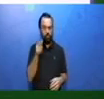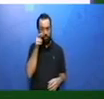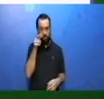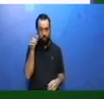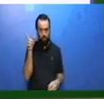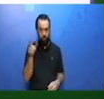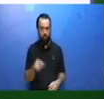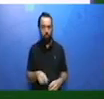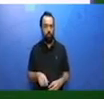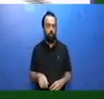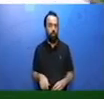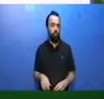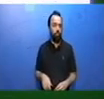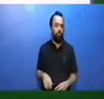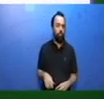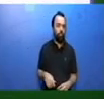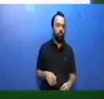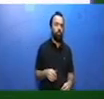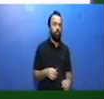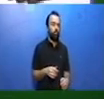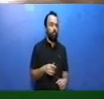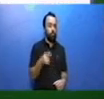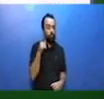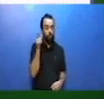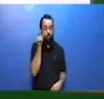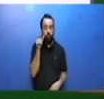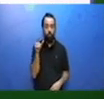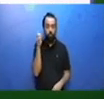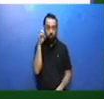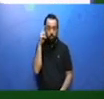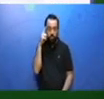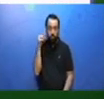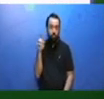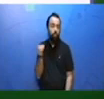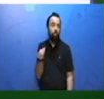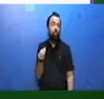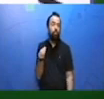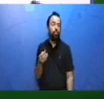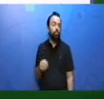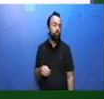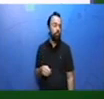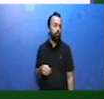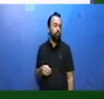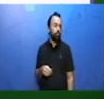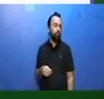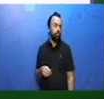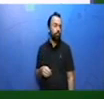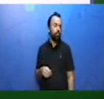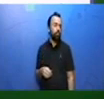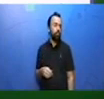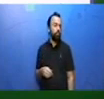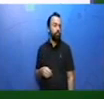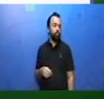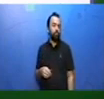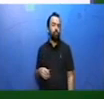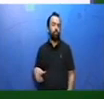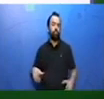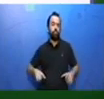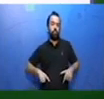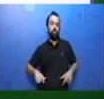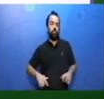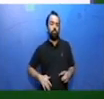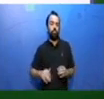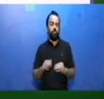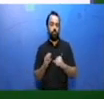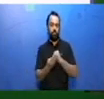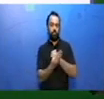imagem. O que você pensa dessa imagem? Como será que é esse bairro, né? Vamos ler. Trabalho em um